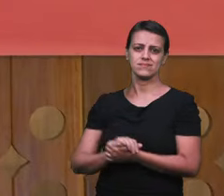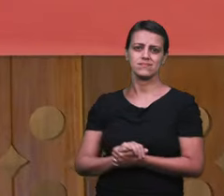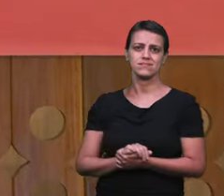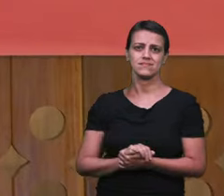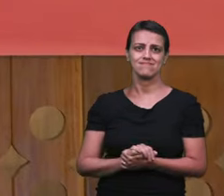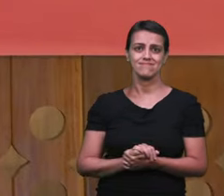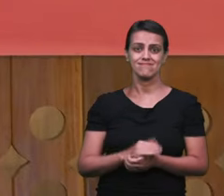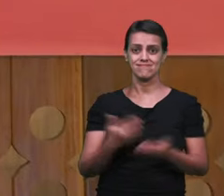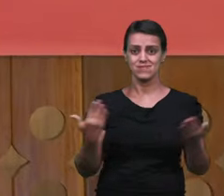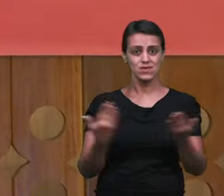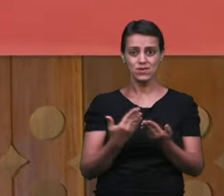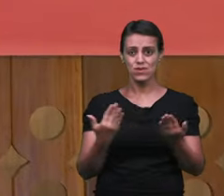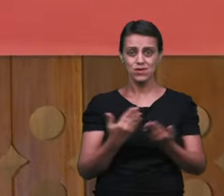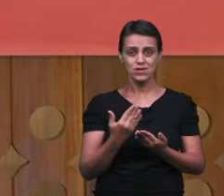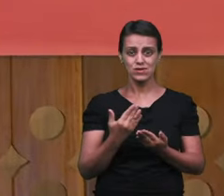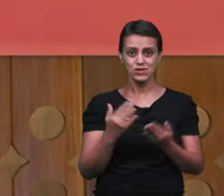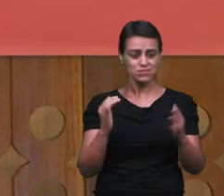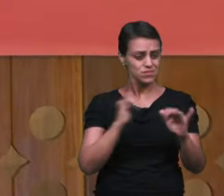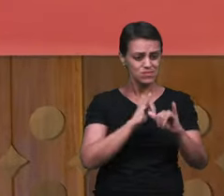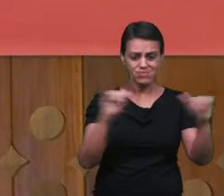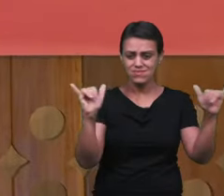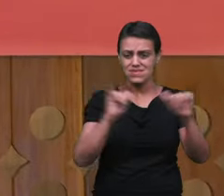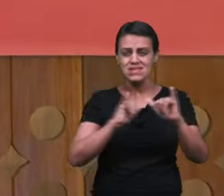o mundo tem que entender isso de nós.